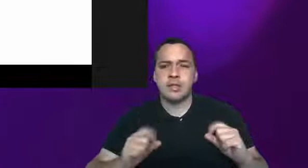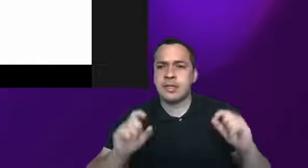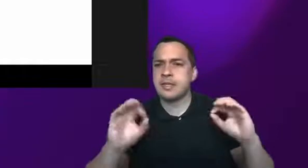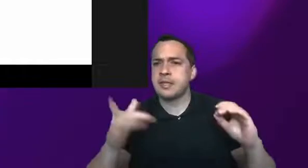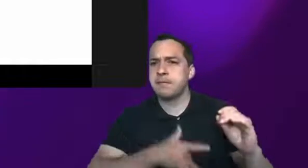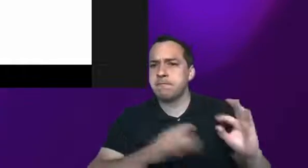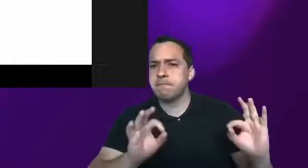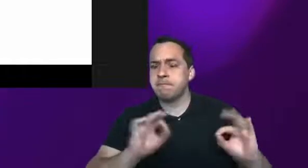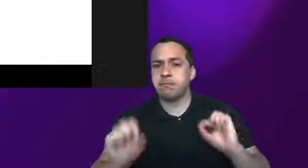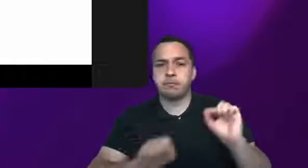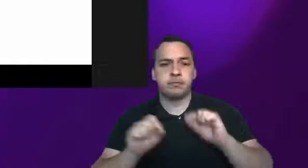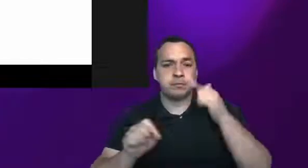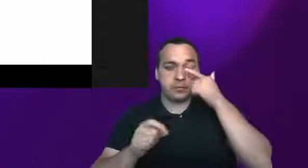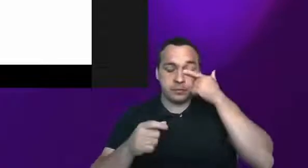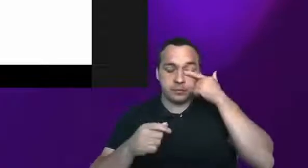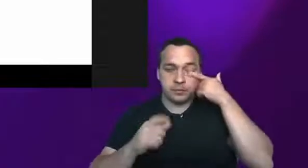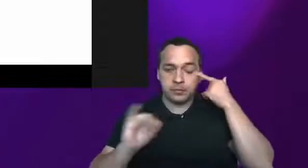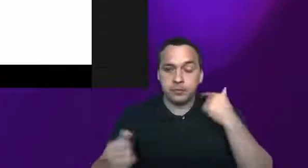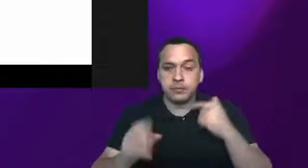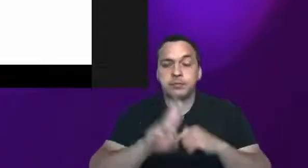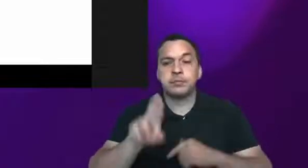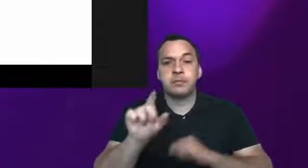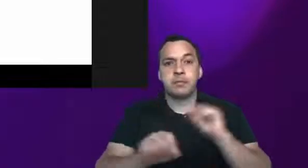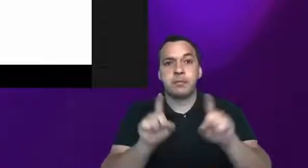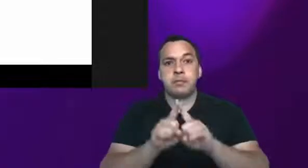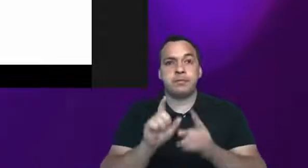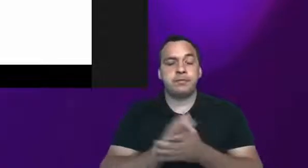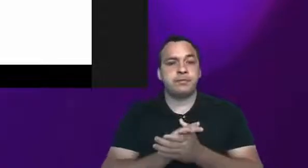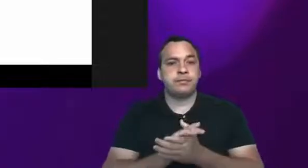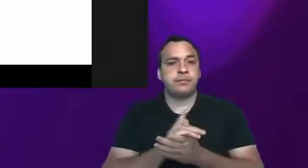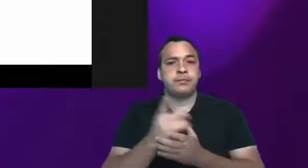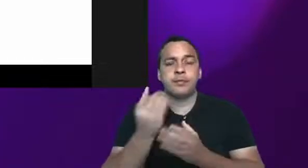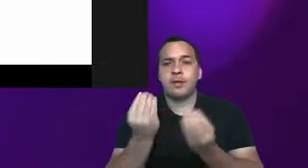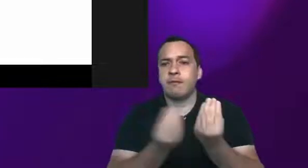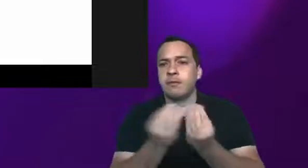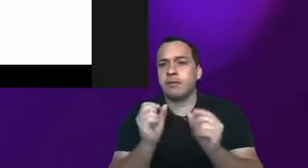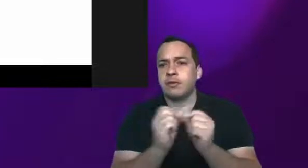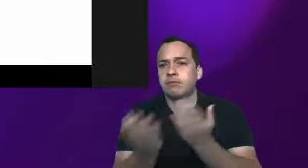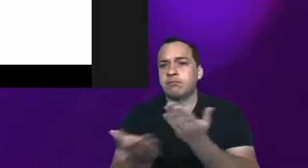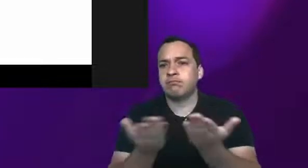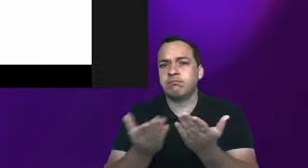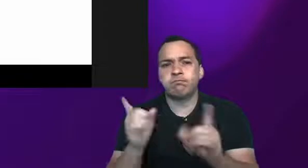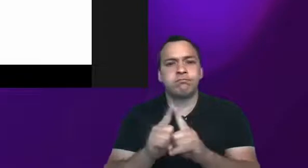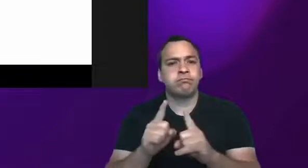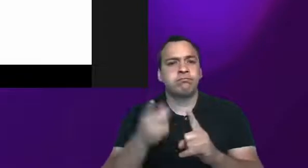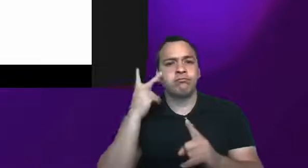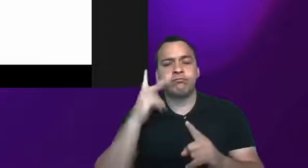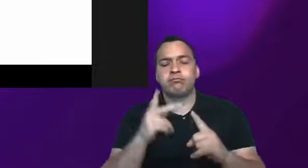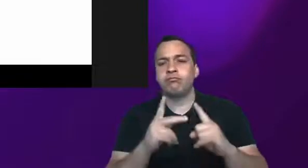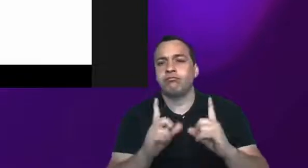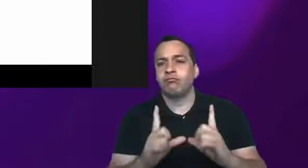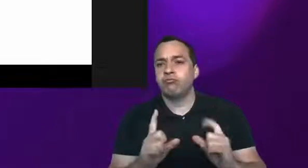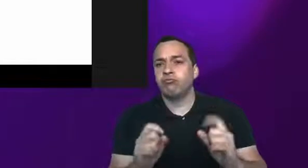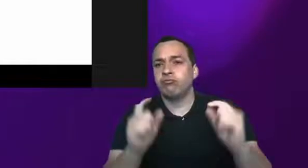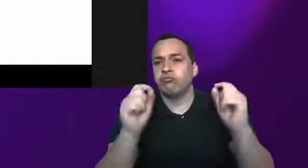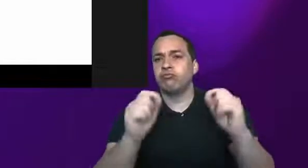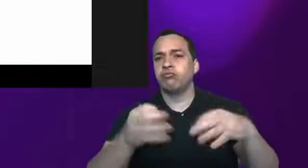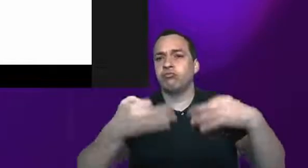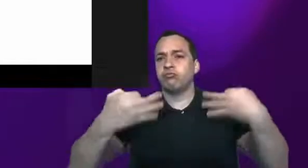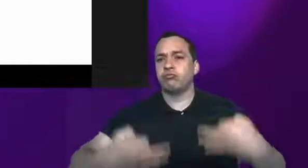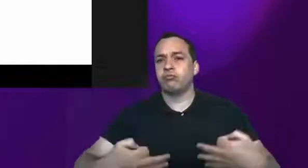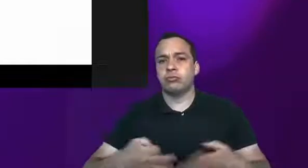por que não utilizar a reseção como ponto para transplante também nas metástases hepáticas de carcinoma coloretal,